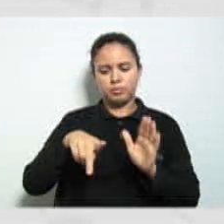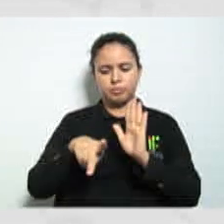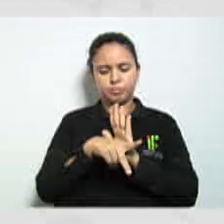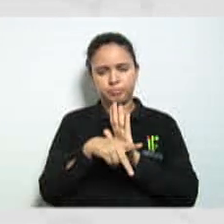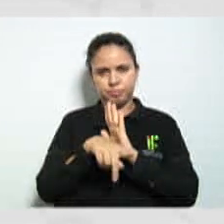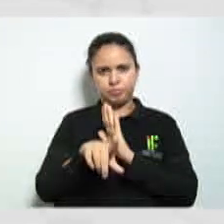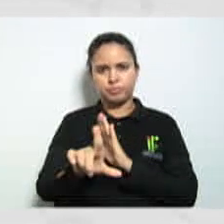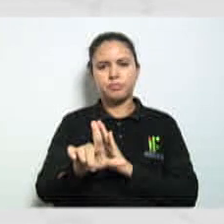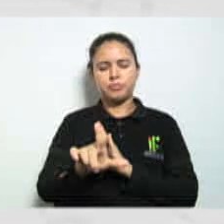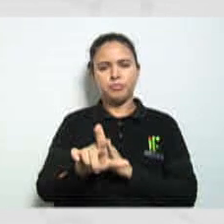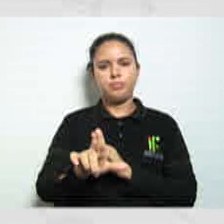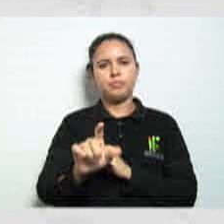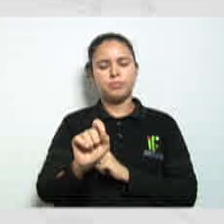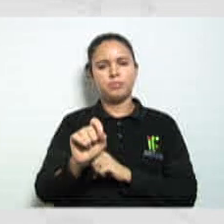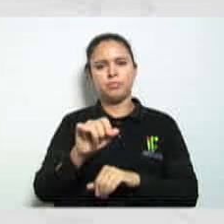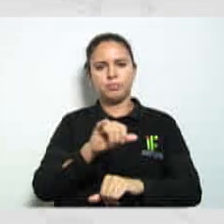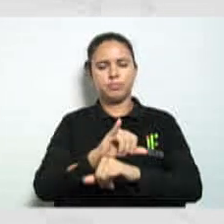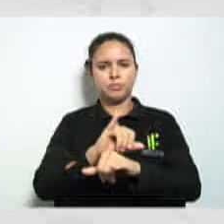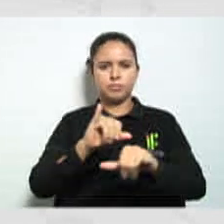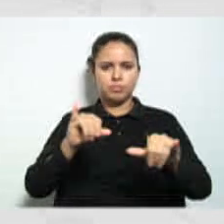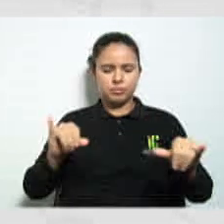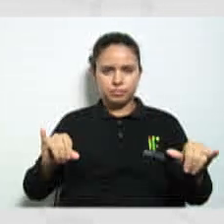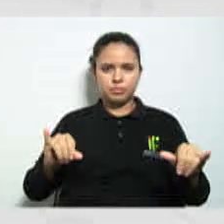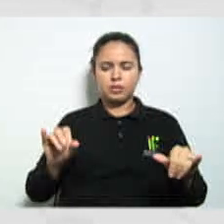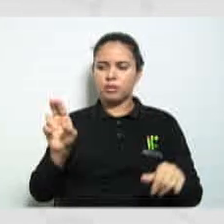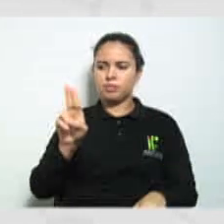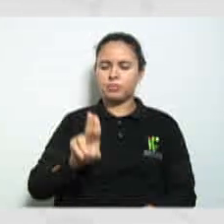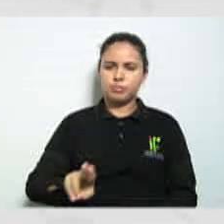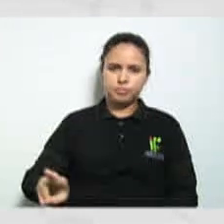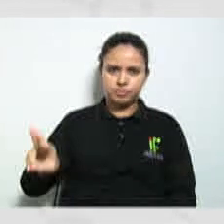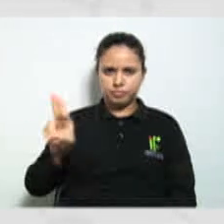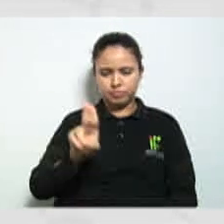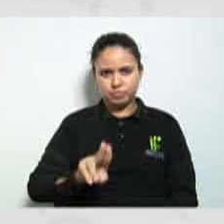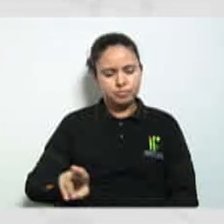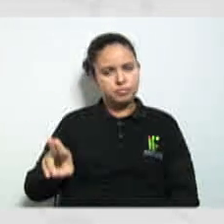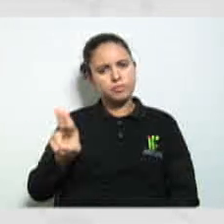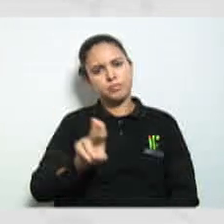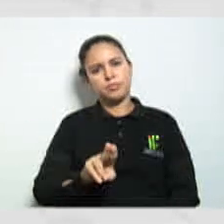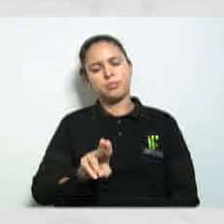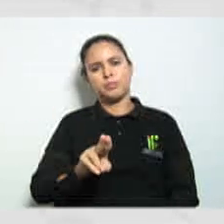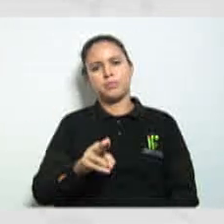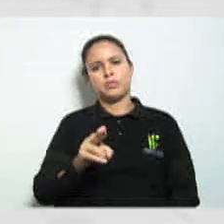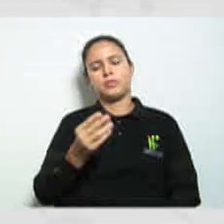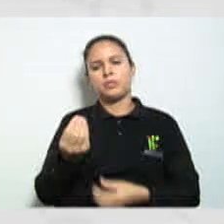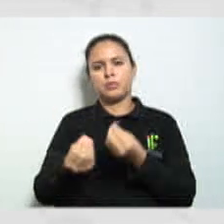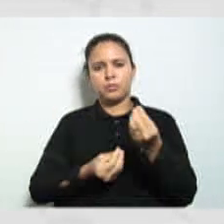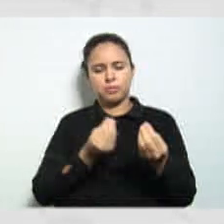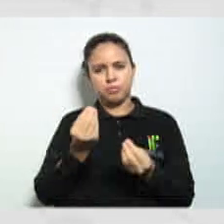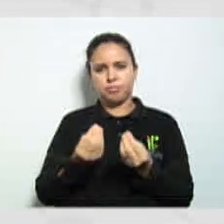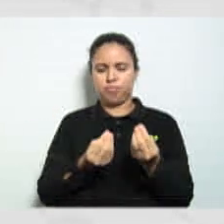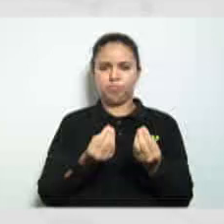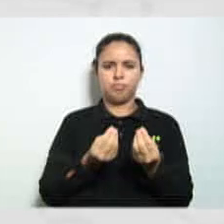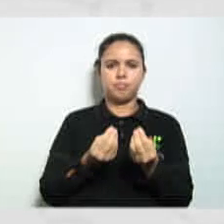PL. Fornece informações aos usuários sobre a posição patrimonial, ou seja,